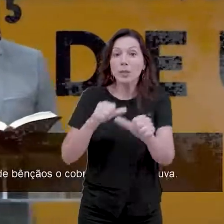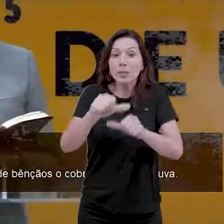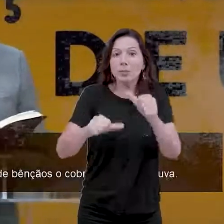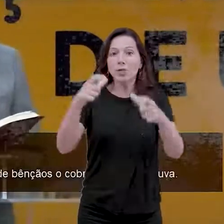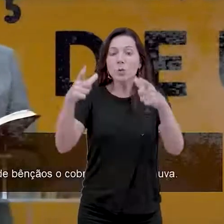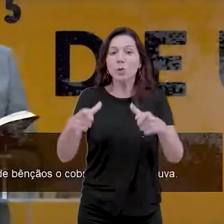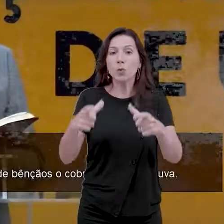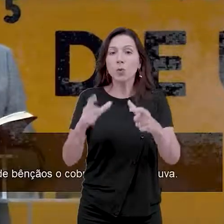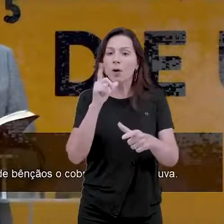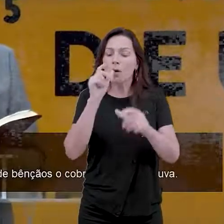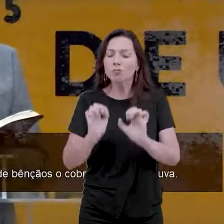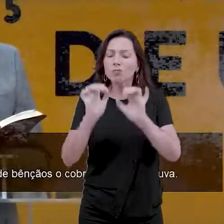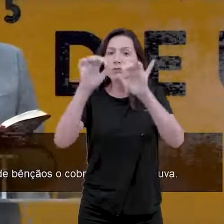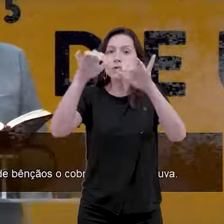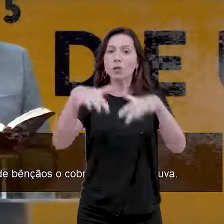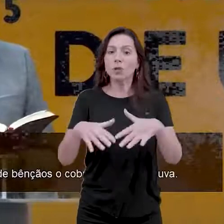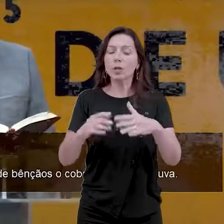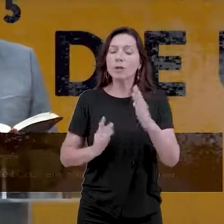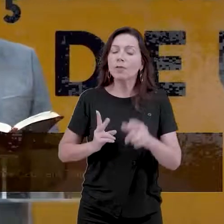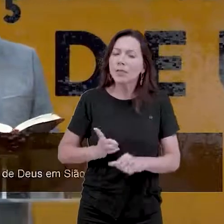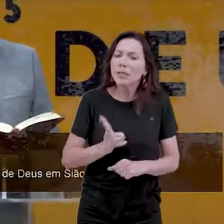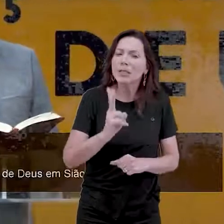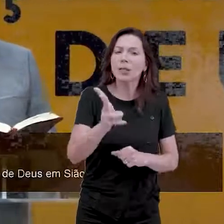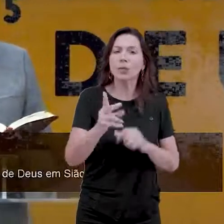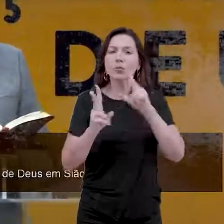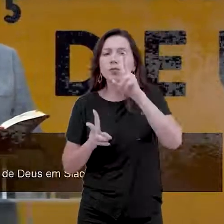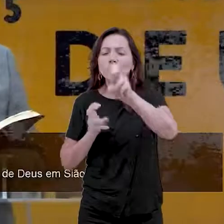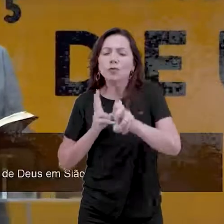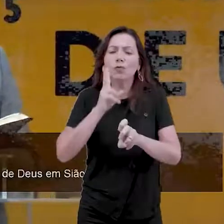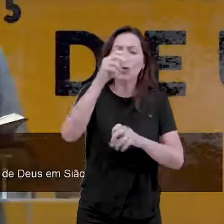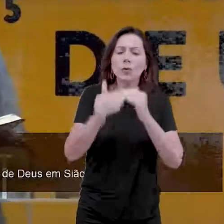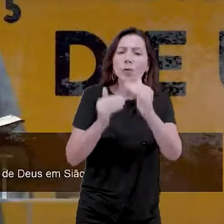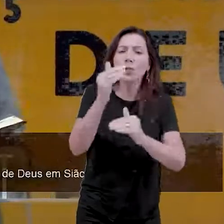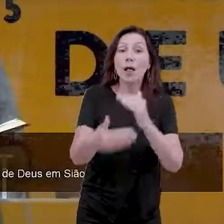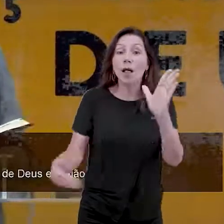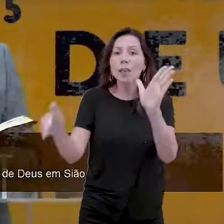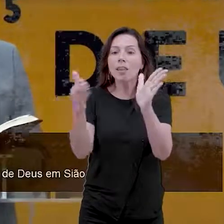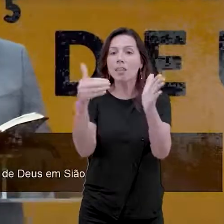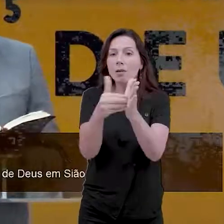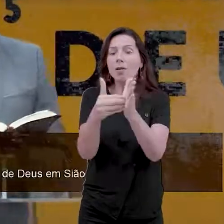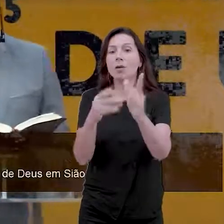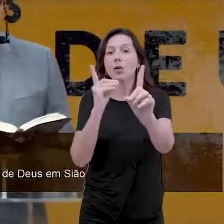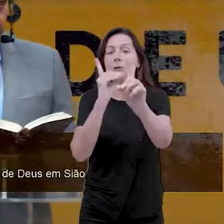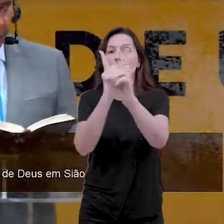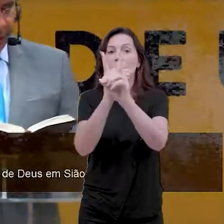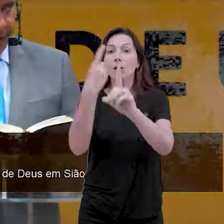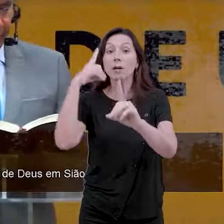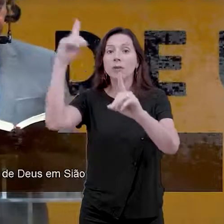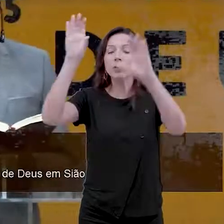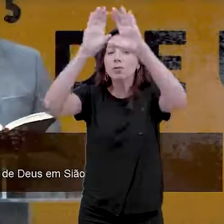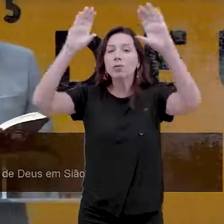primeira chuva. Vão indo de força em força, cada um deles aparece diante de Deus em Sião. Senhor Deus